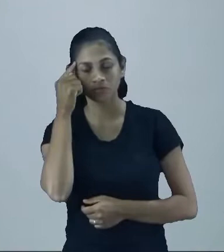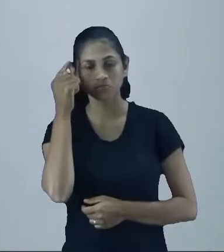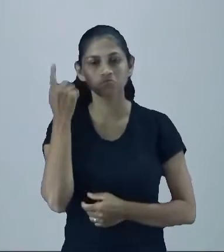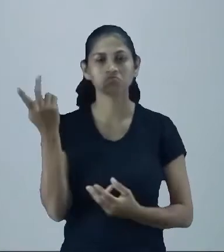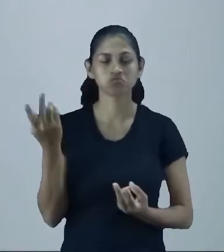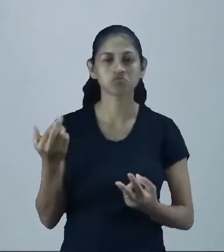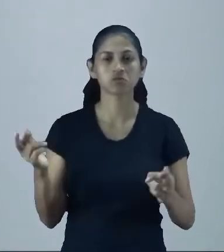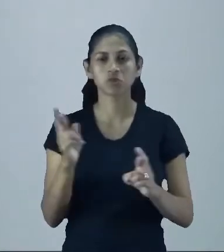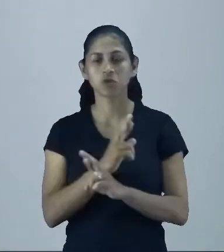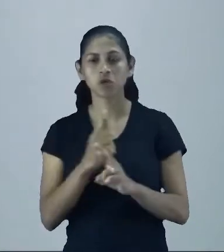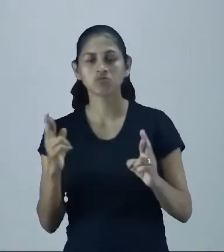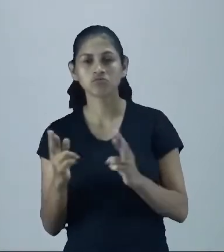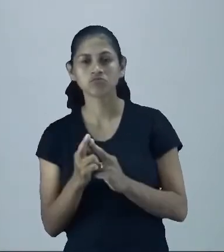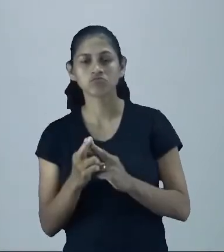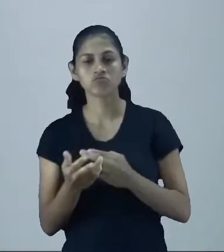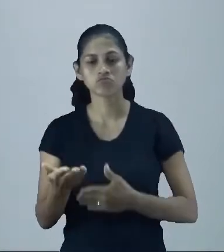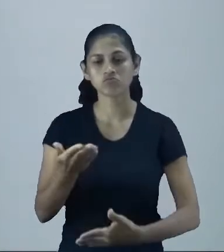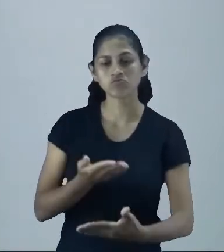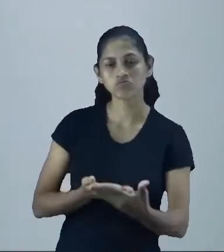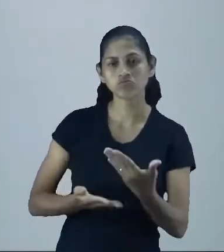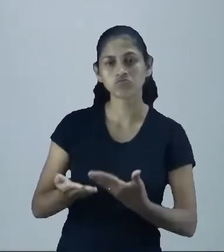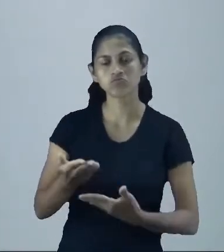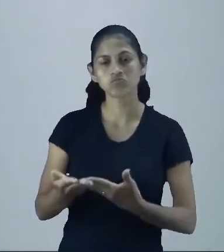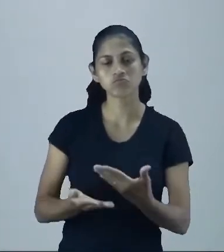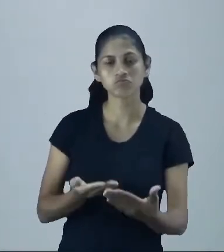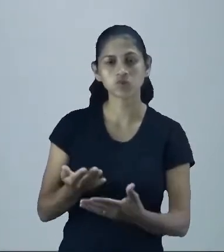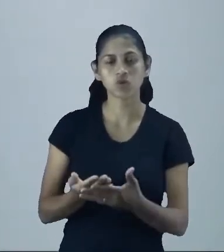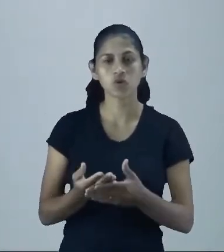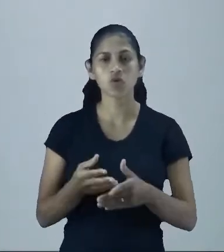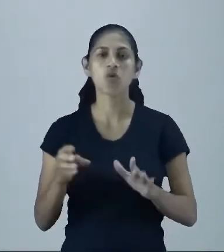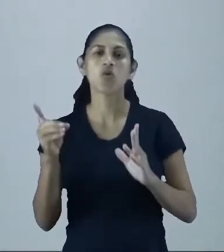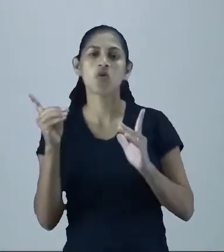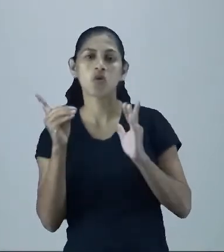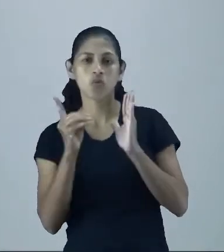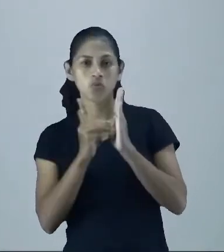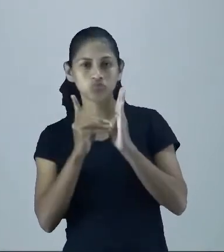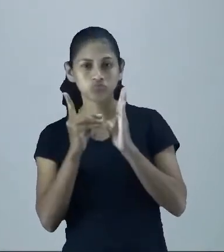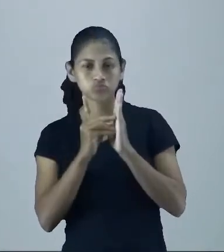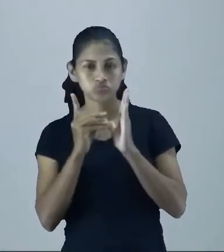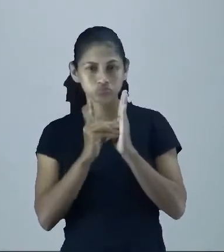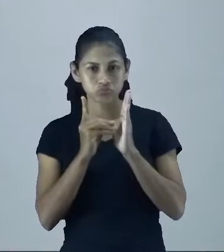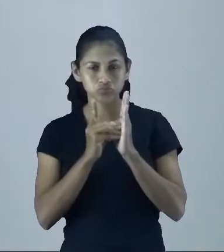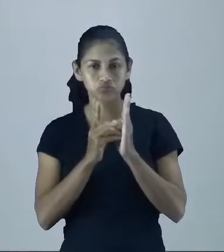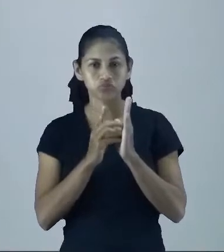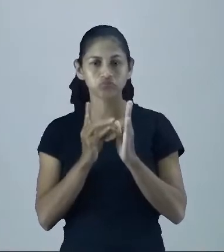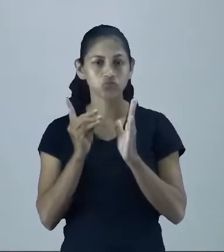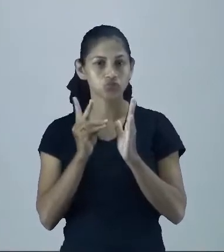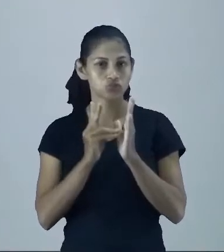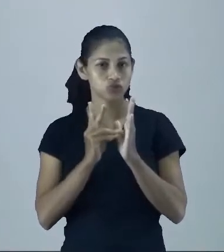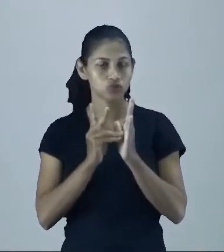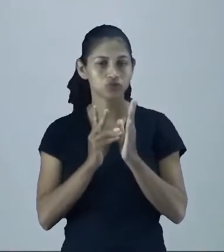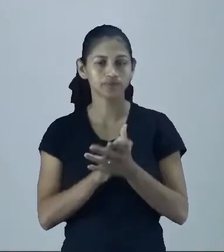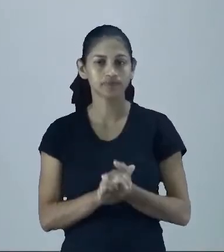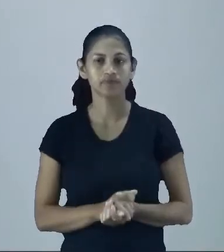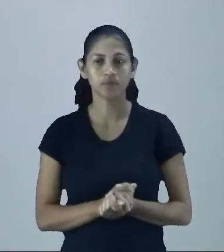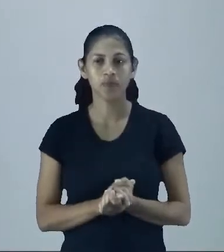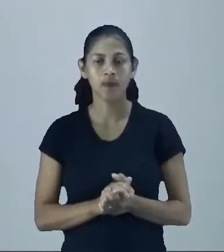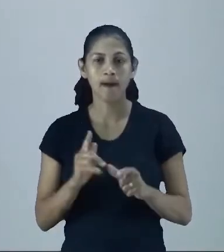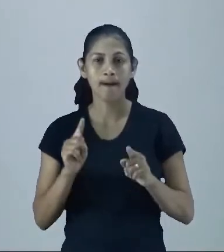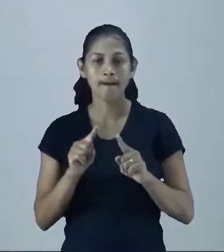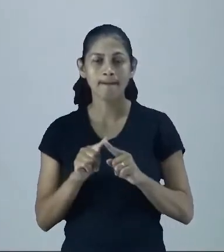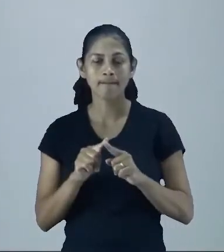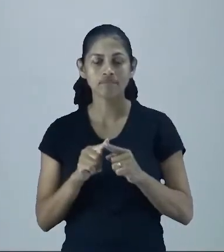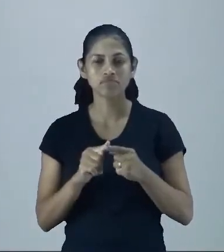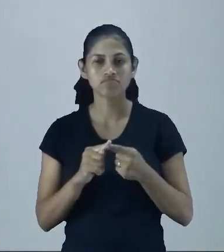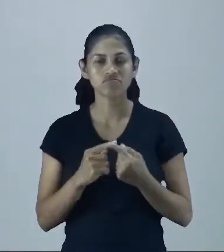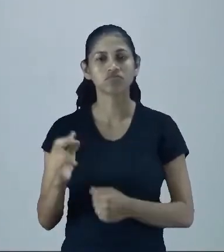relacionamento amistoso com os índios, mas eles usaram, da sua